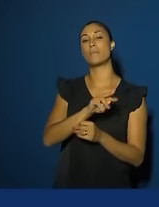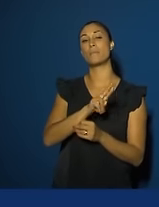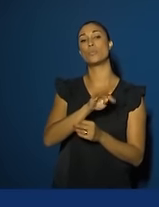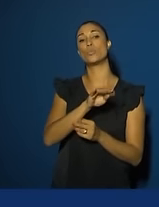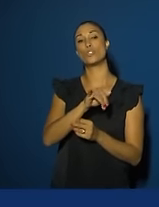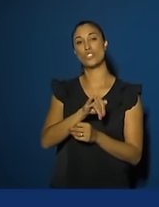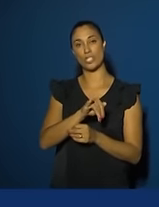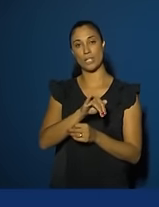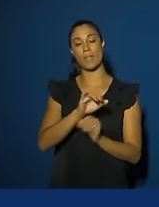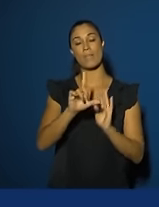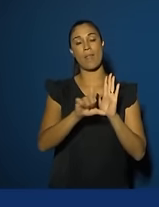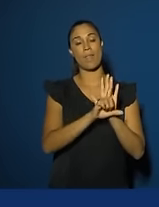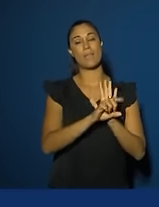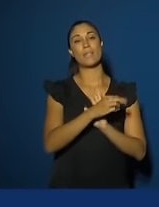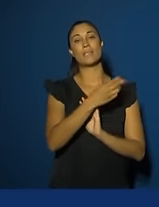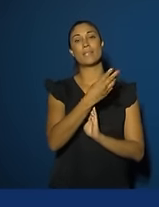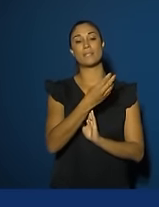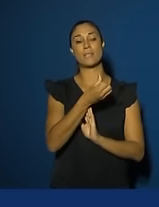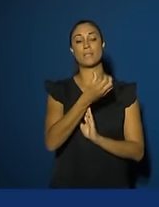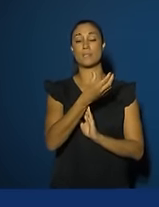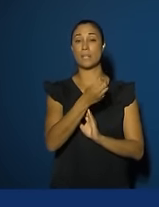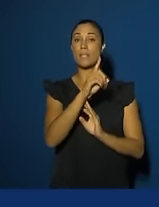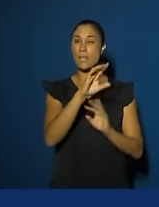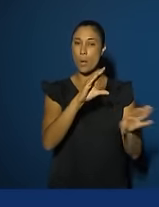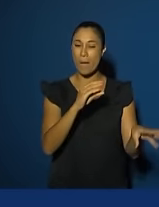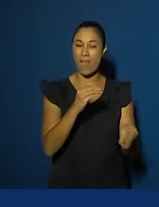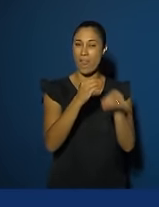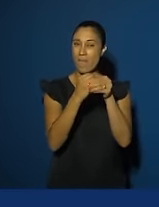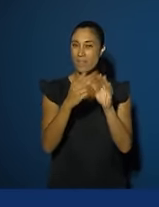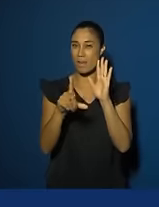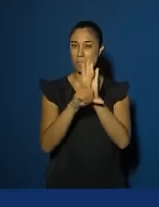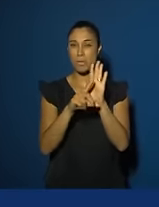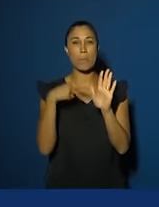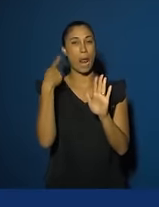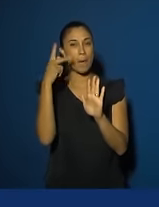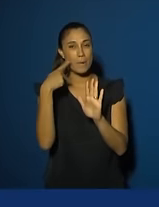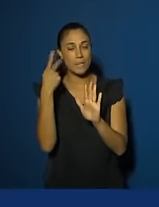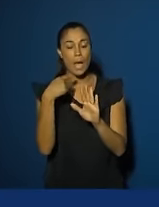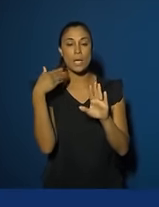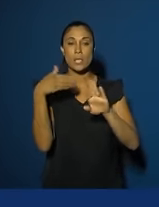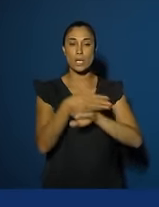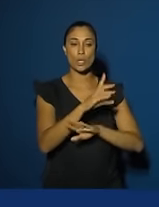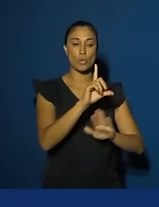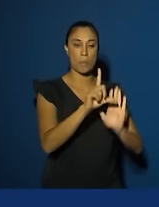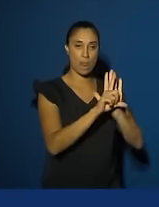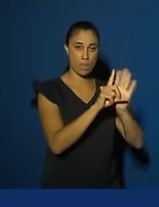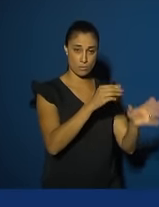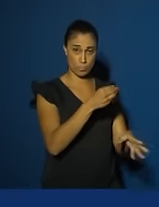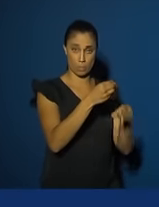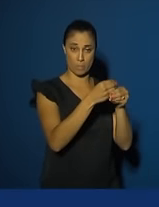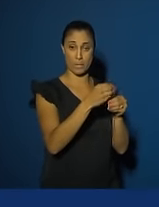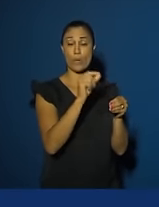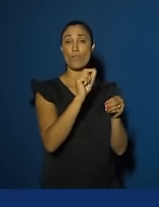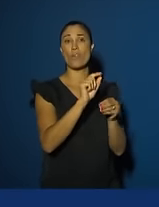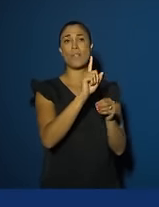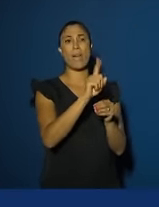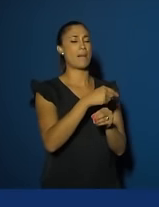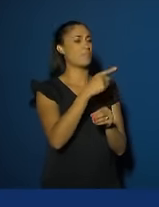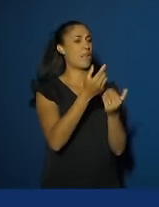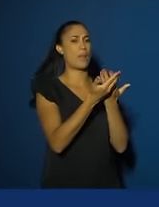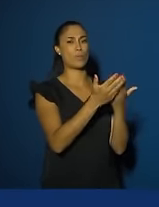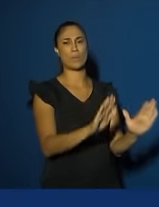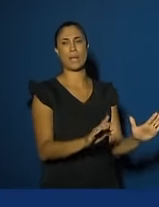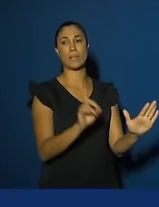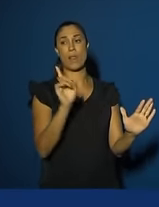160 uma Emenda eh parlamentar que entrou numa lei complementar foi vetada pelo